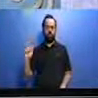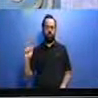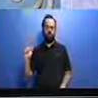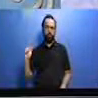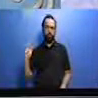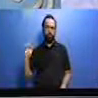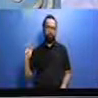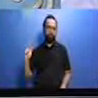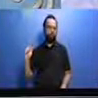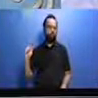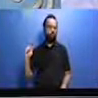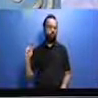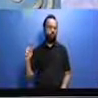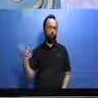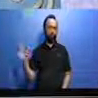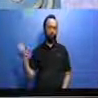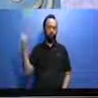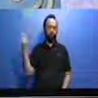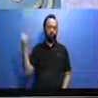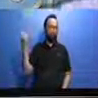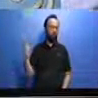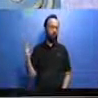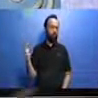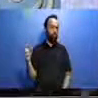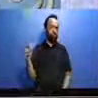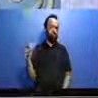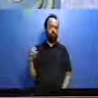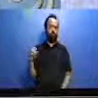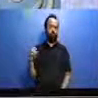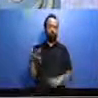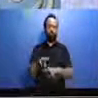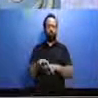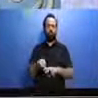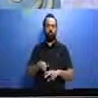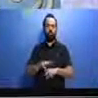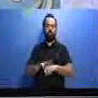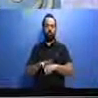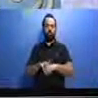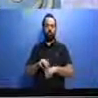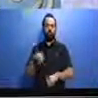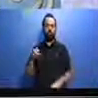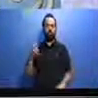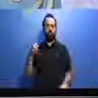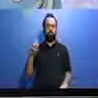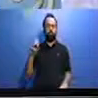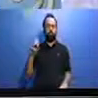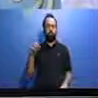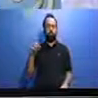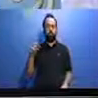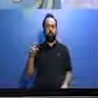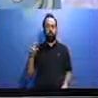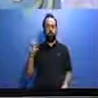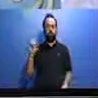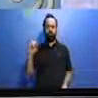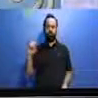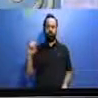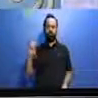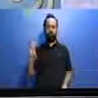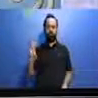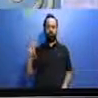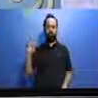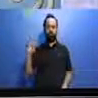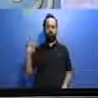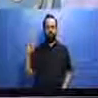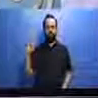chamado Enterobius vermicularis, que provoca o oxiuro, também chamado de coceira anal, muito comum com crianças, com bebês.